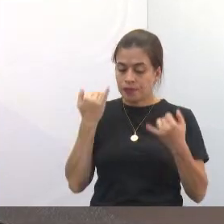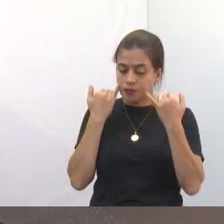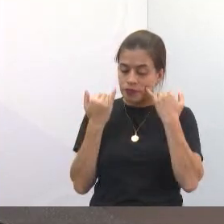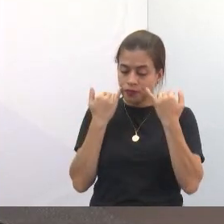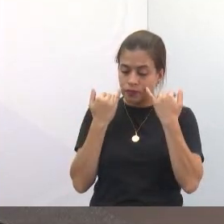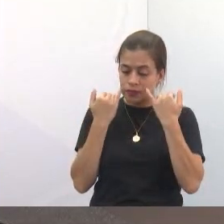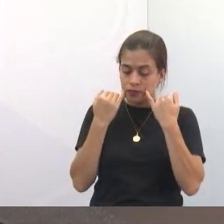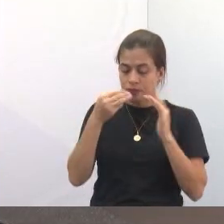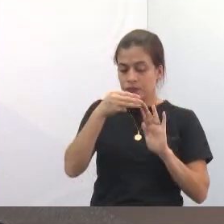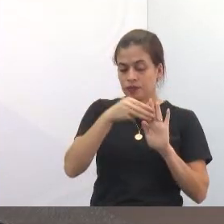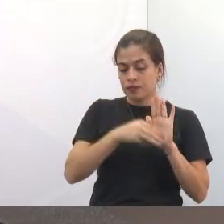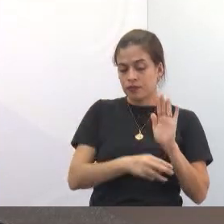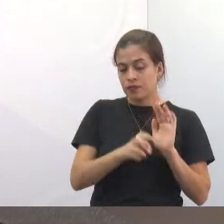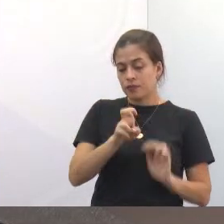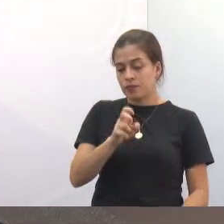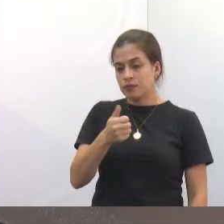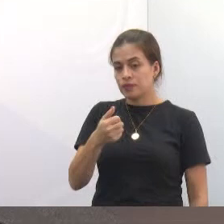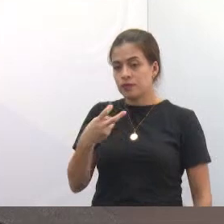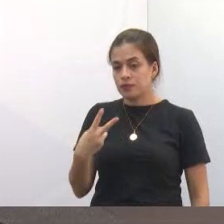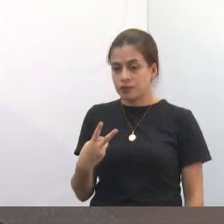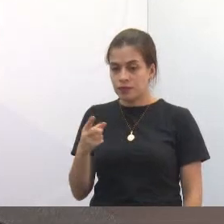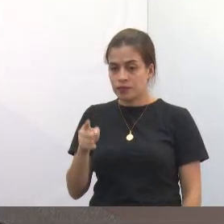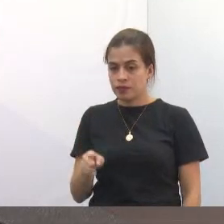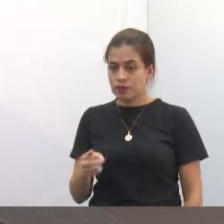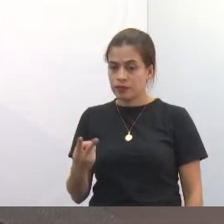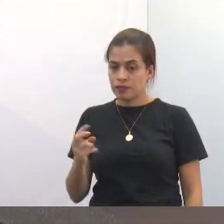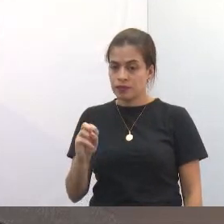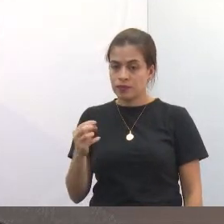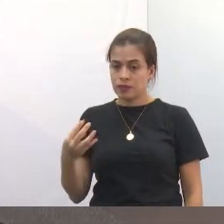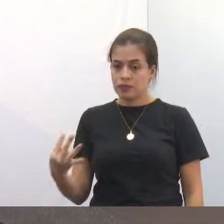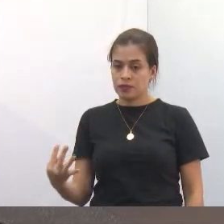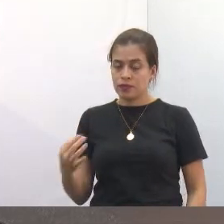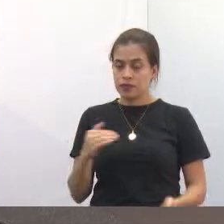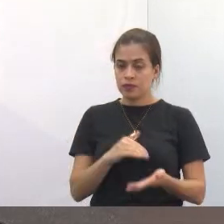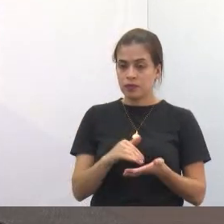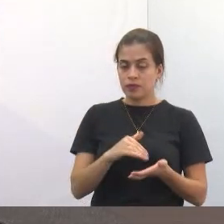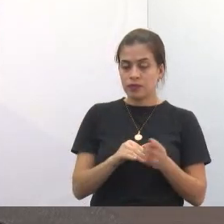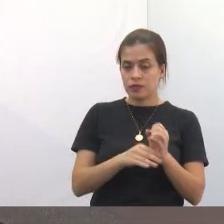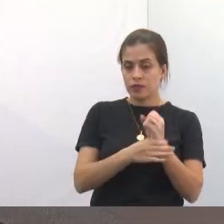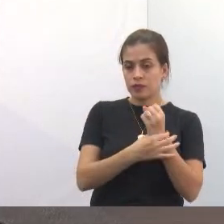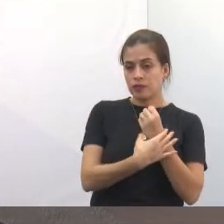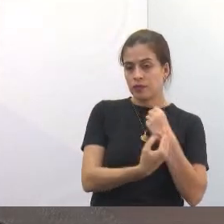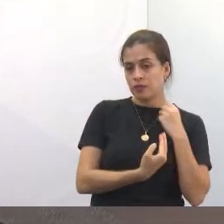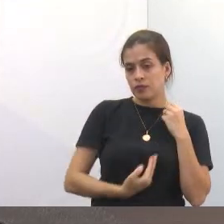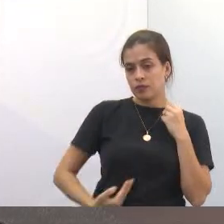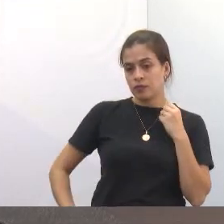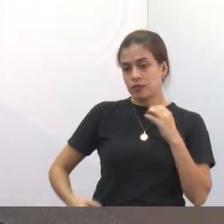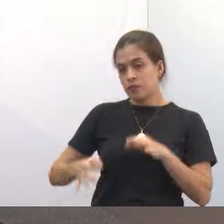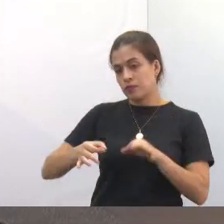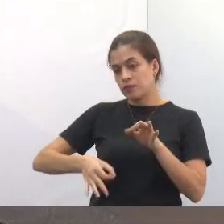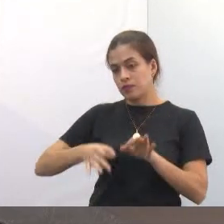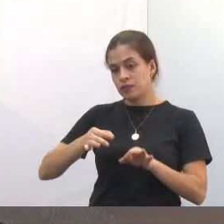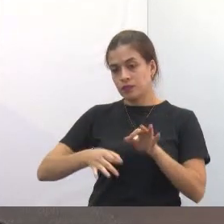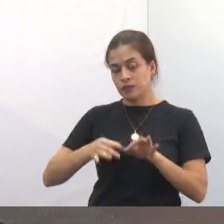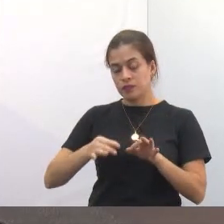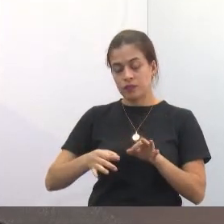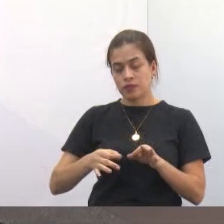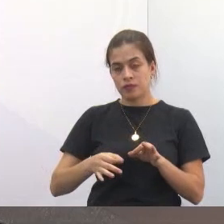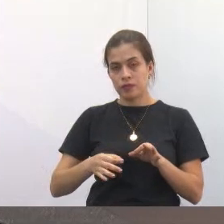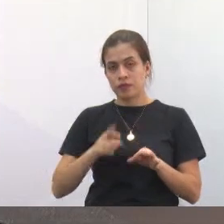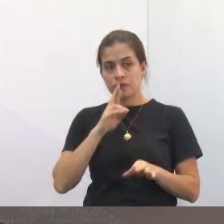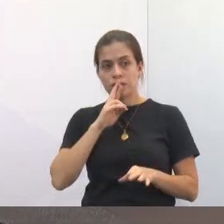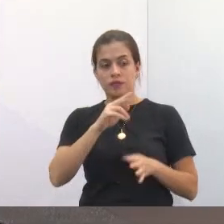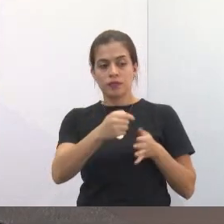memorando 512/2024, expedido pela Secretaria de Segurança e Governo e Planejamento, a fim de responder aos